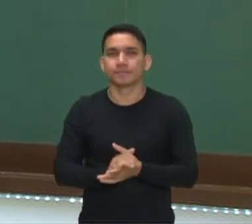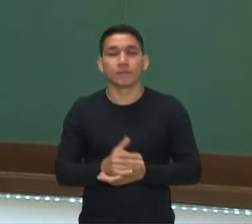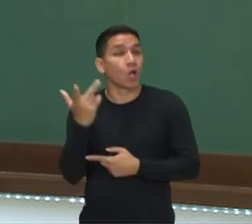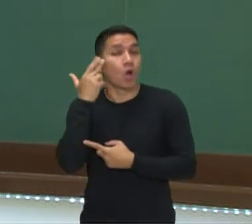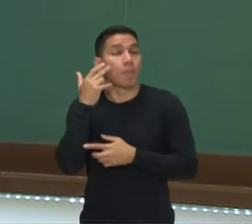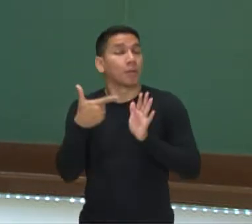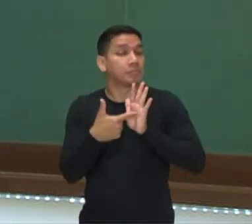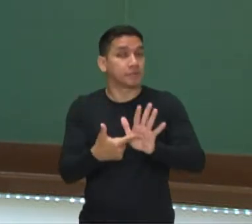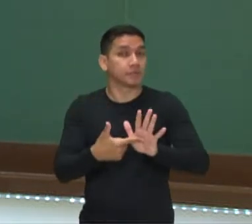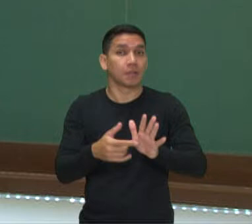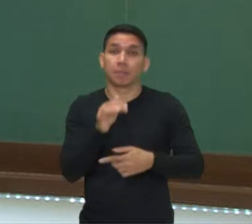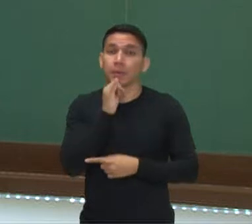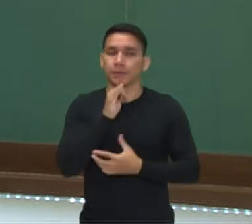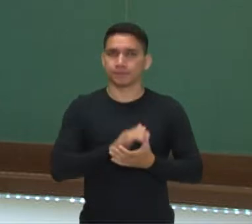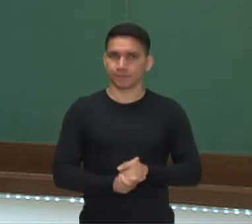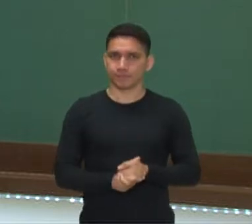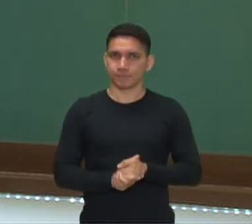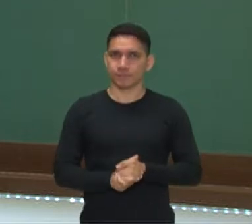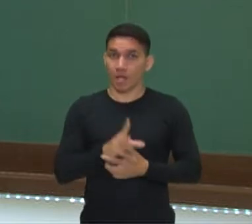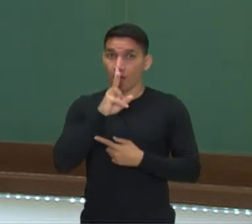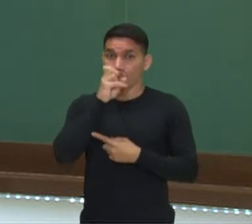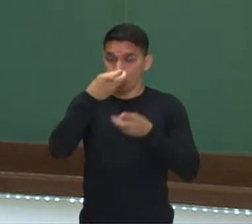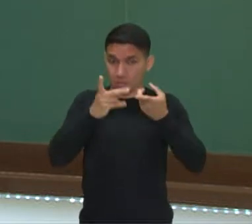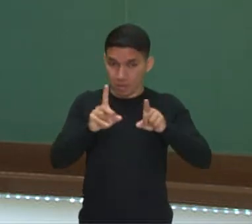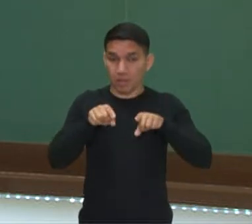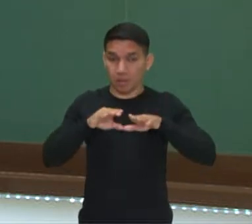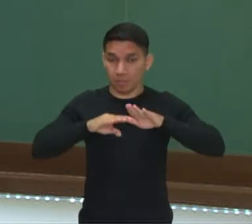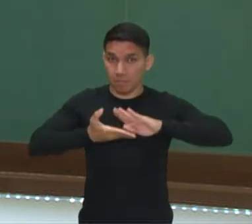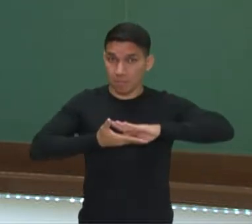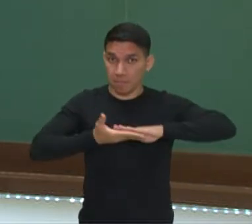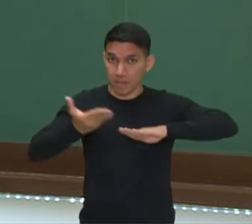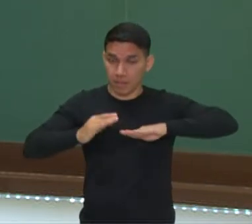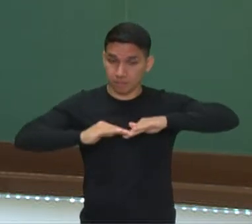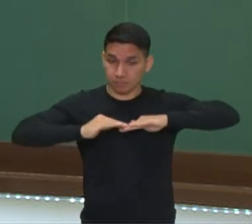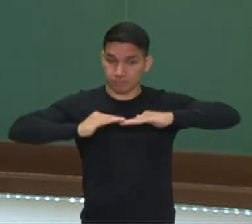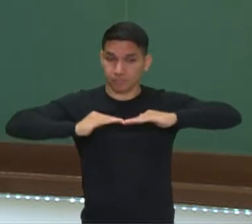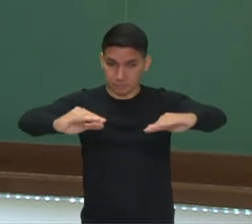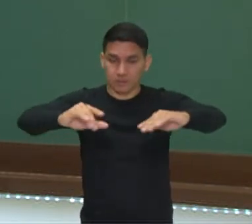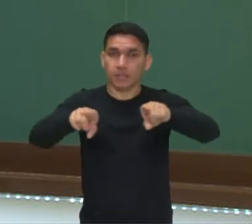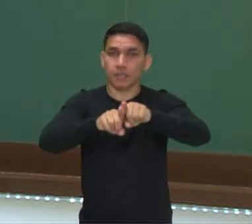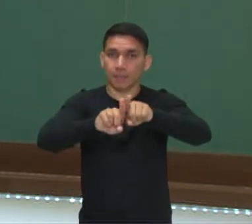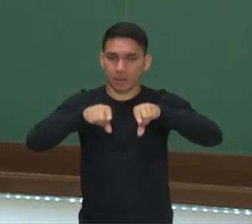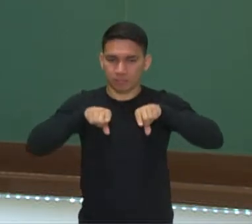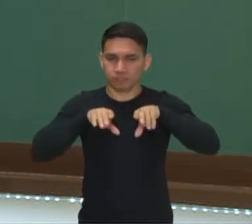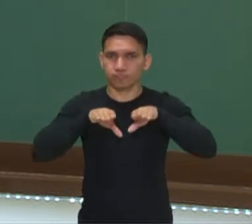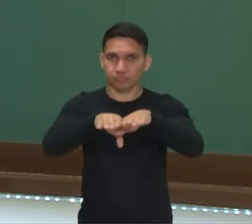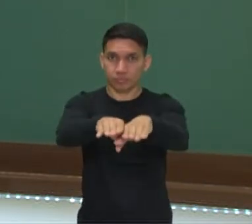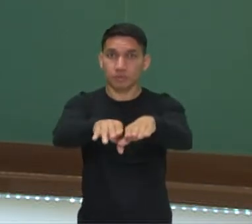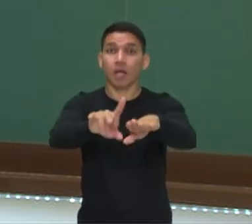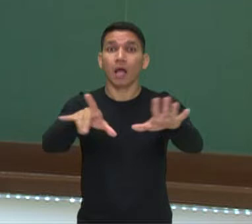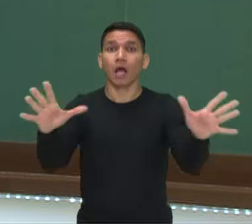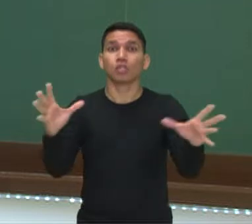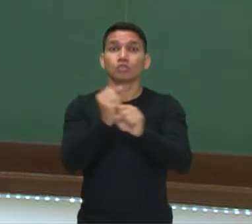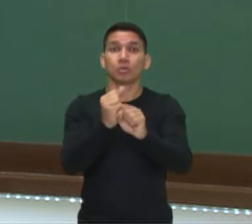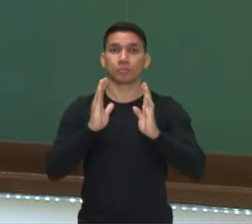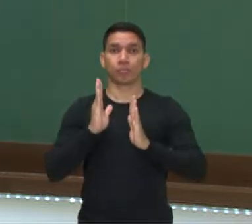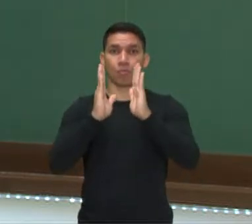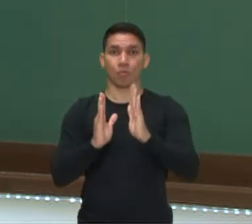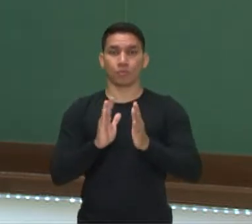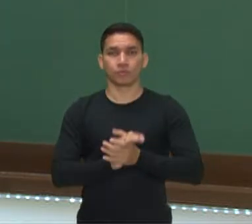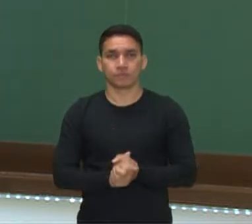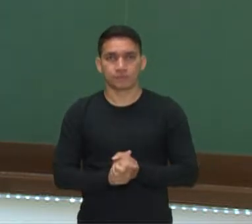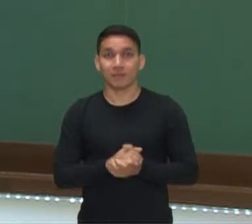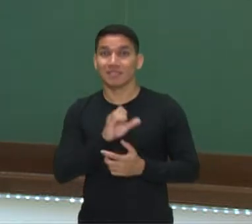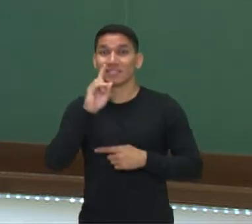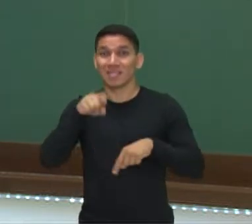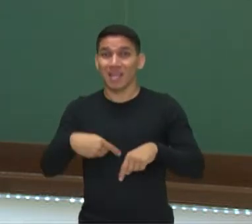tem, por exemplo, força na mesma direção e no mesmo sentido, você tem a soma dos seus módulos. Quando você tem